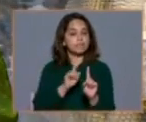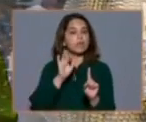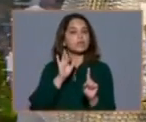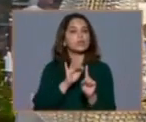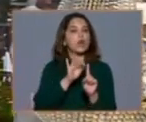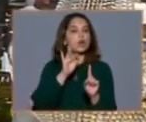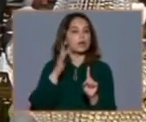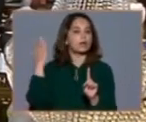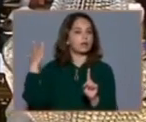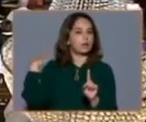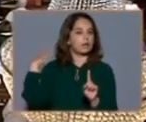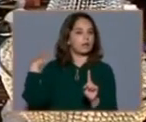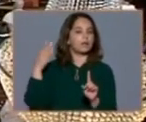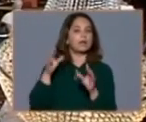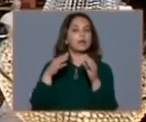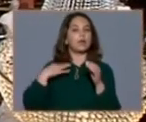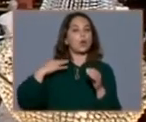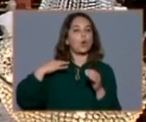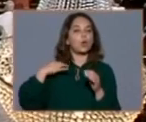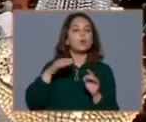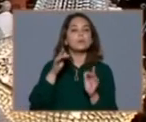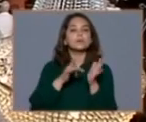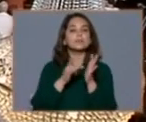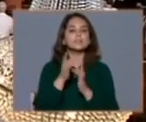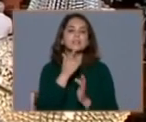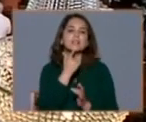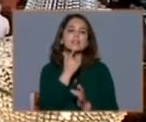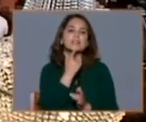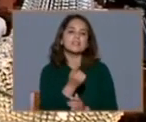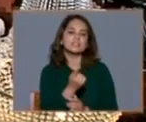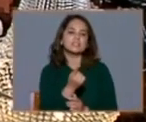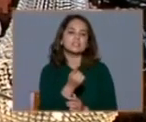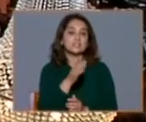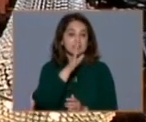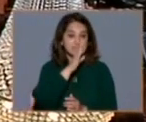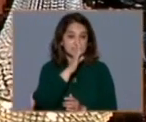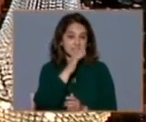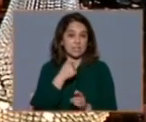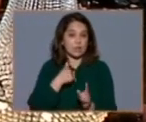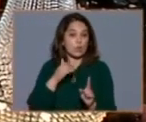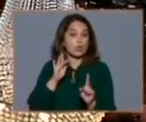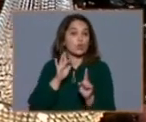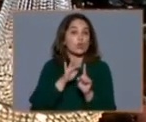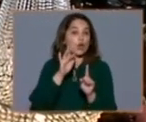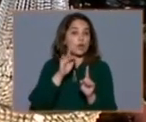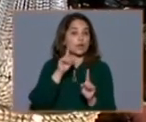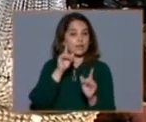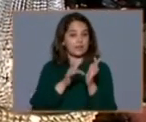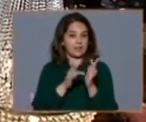tocou-lhe por detrás no manto, dizendo consigo: se eu ao menos tocar nas suas